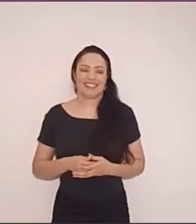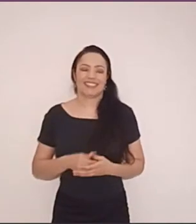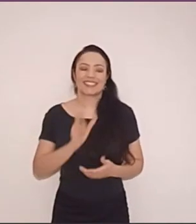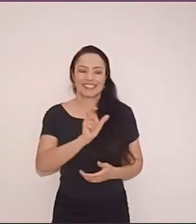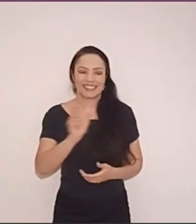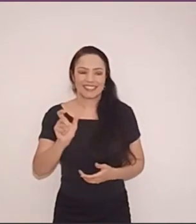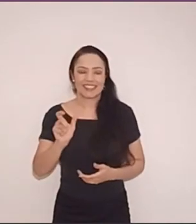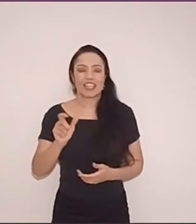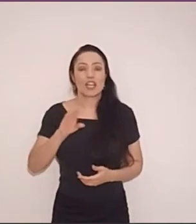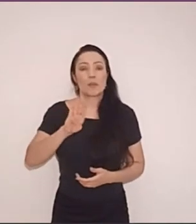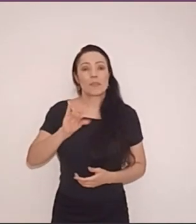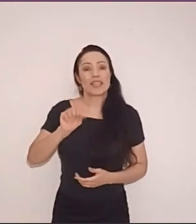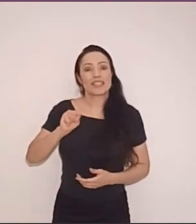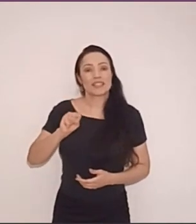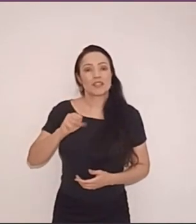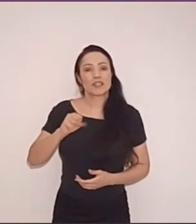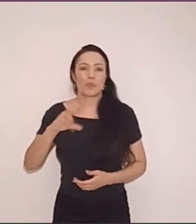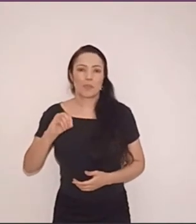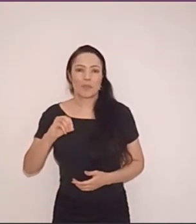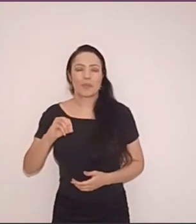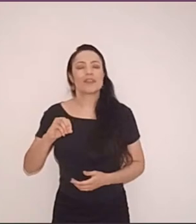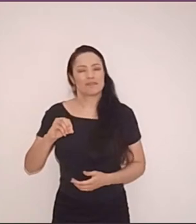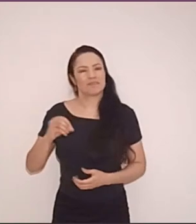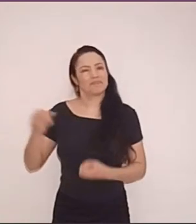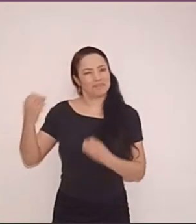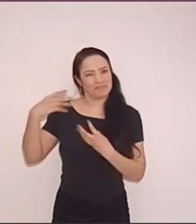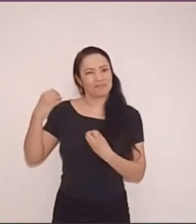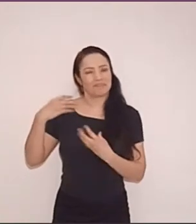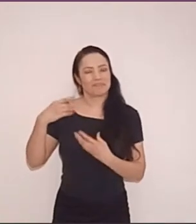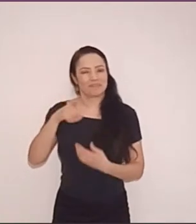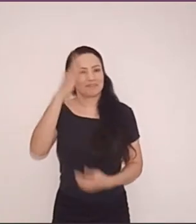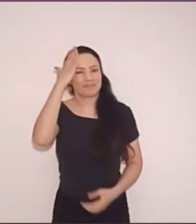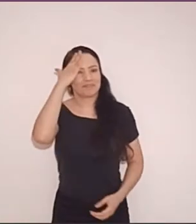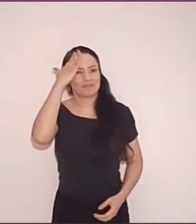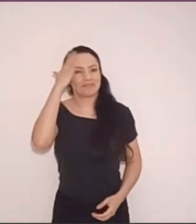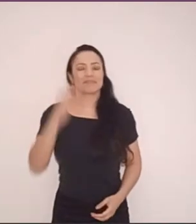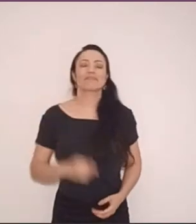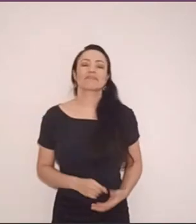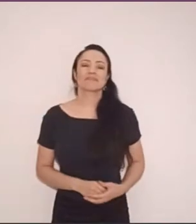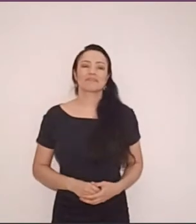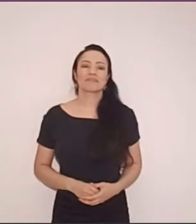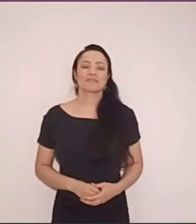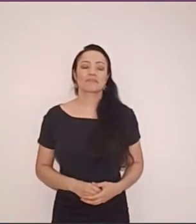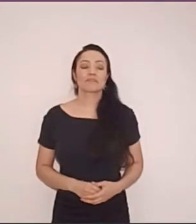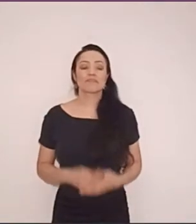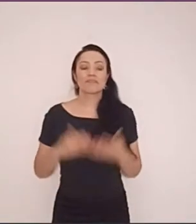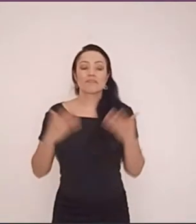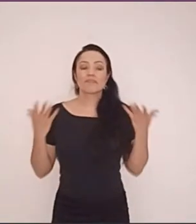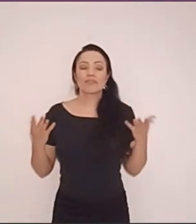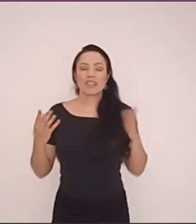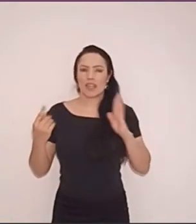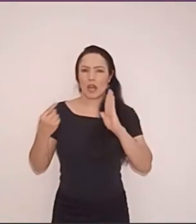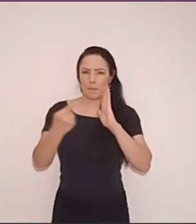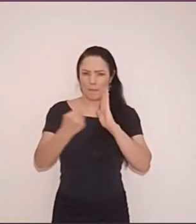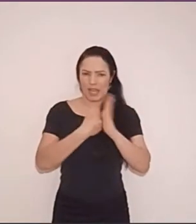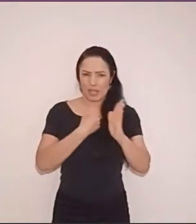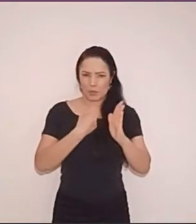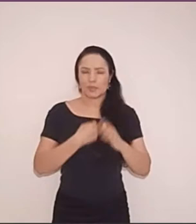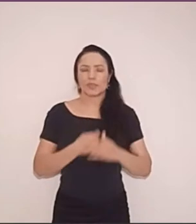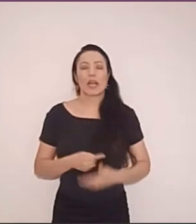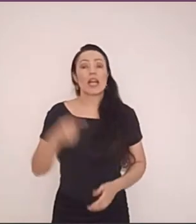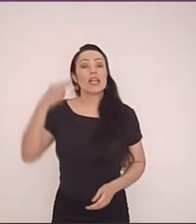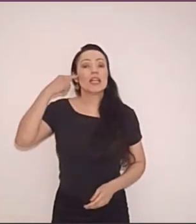eu fiz seu médico sabe giro essa pergunta me lembro uma coisa lembra uma